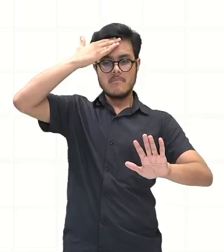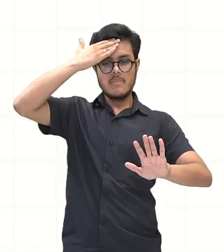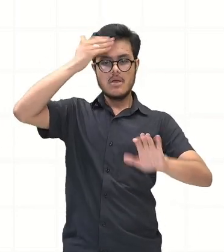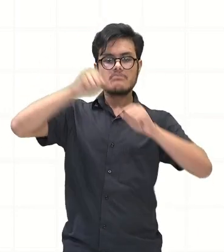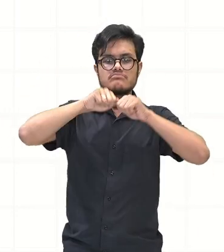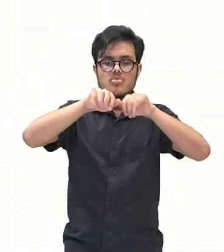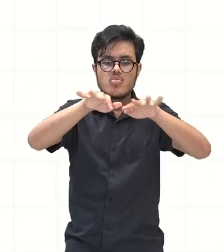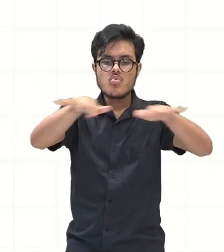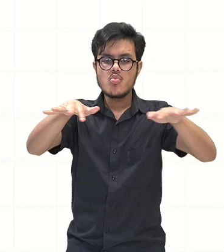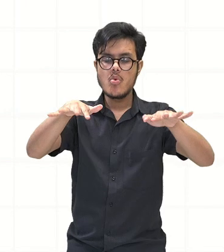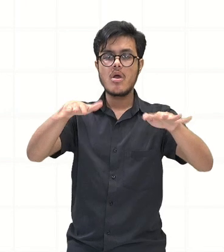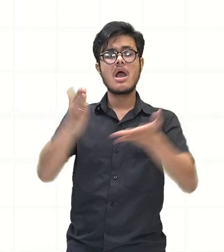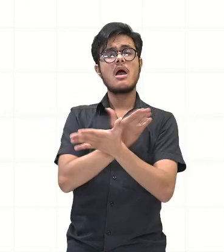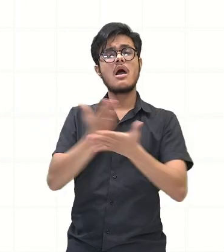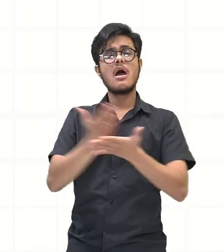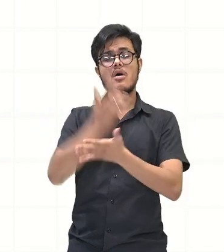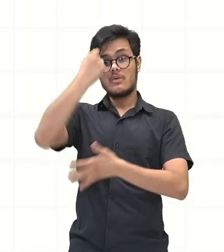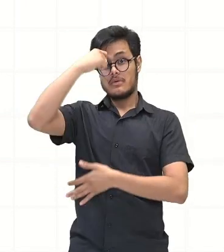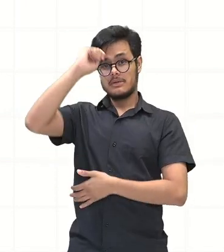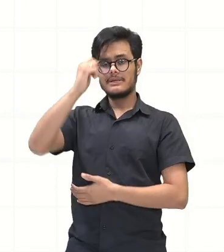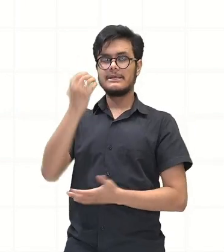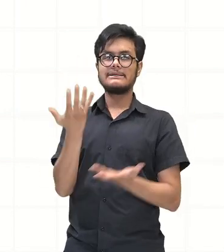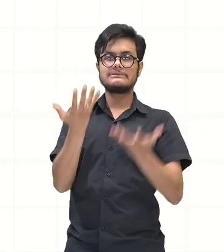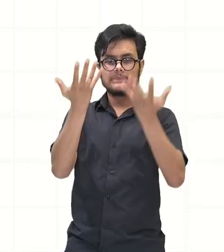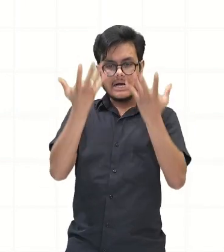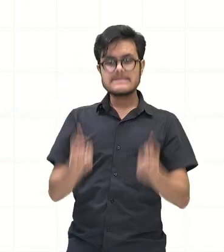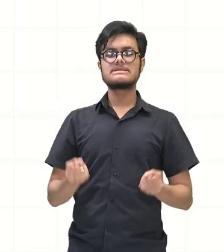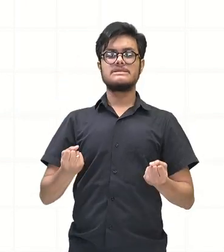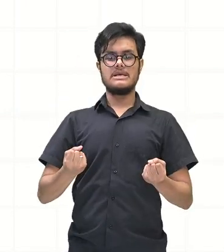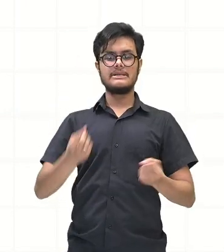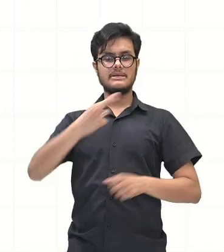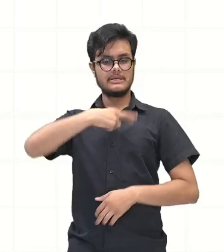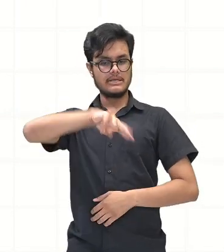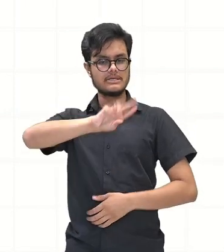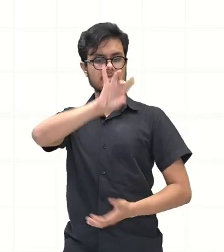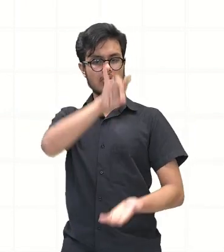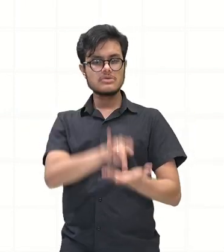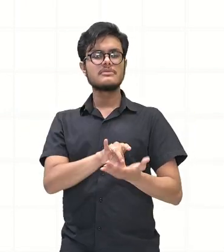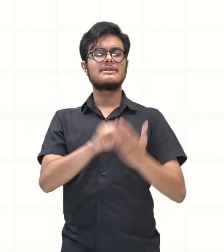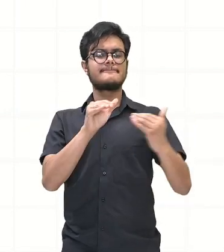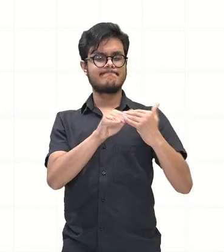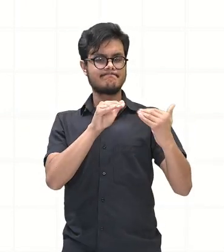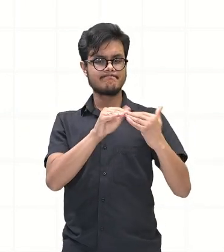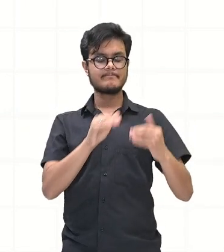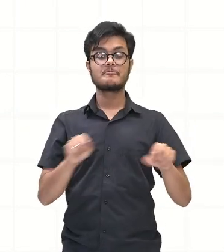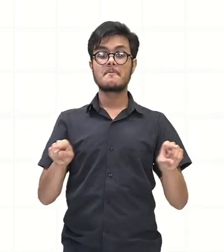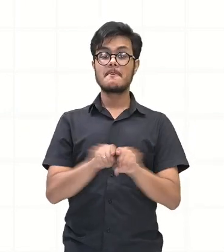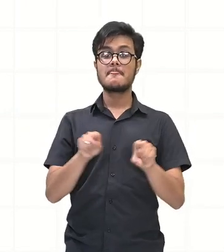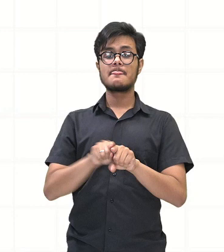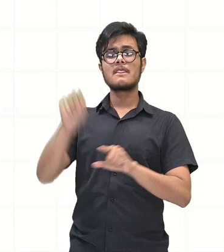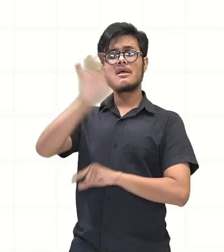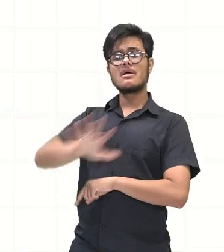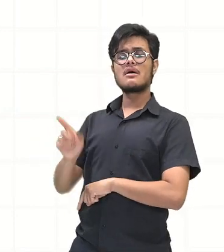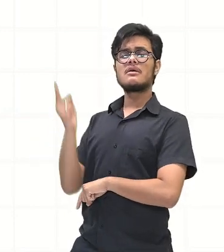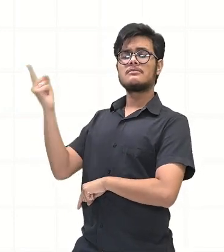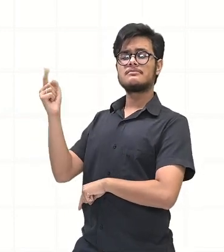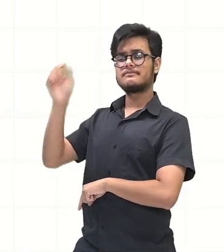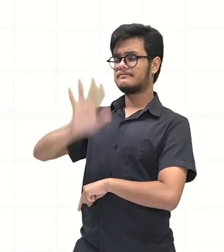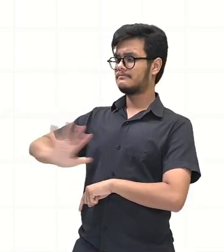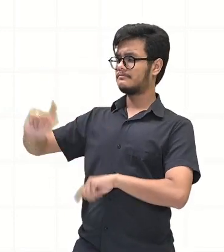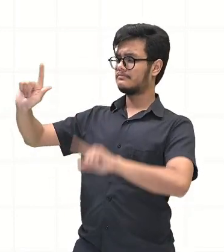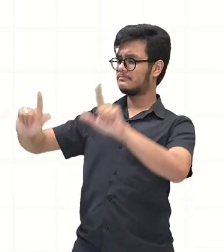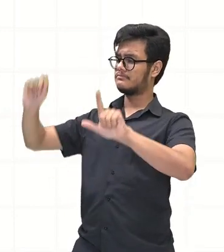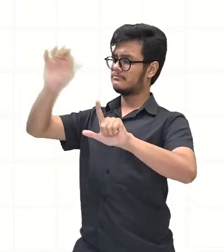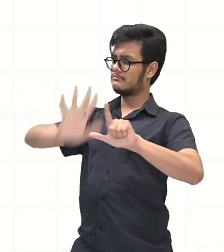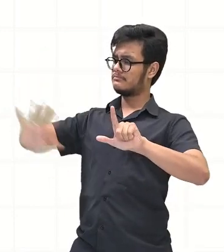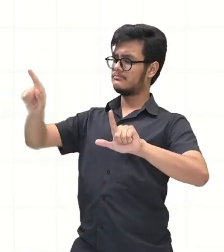africanos vão adotar o islamismo como sua religião e observem aqui no nosso mapa que aparece